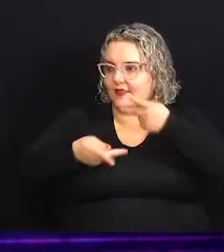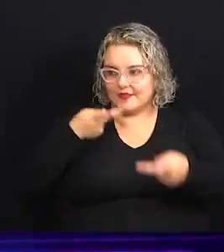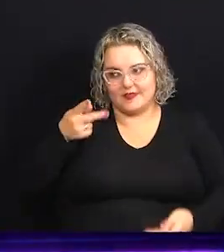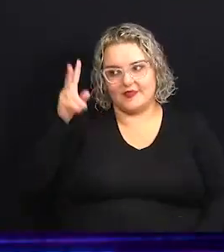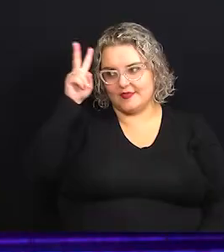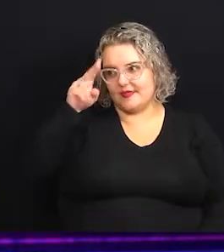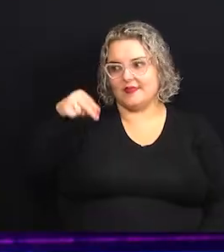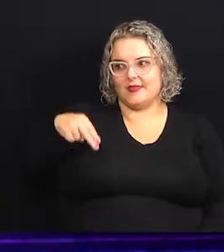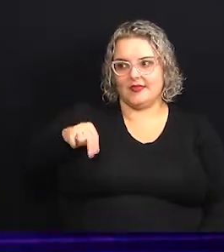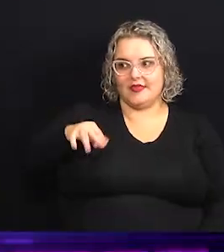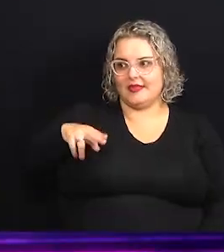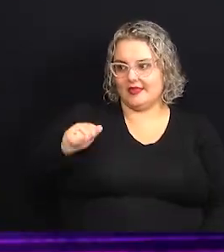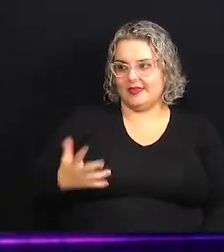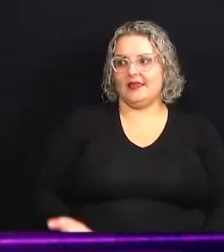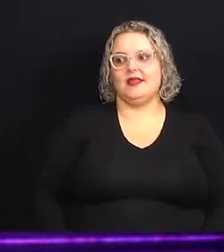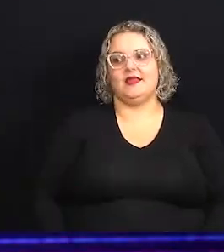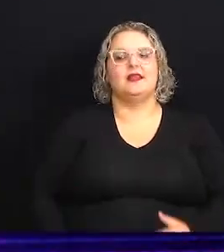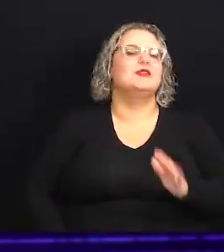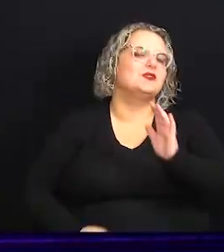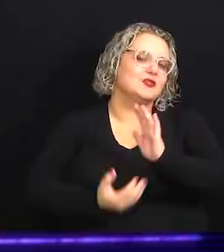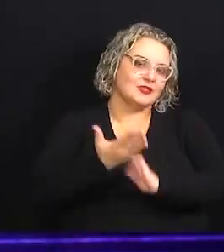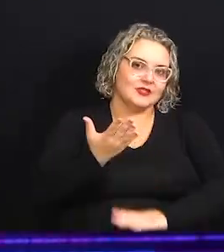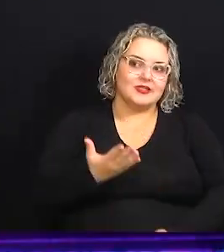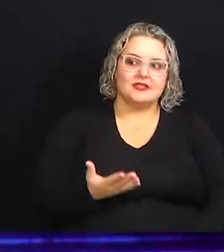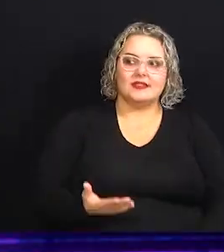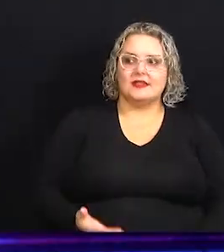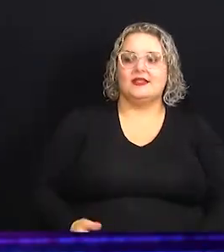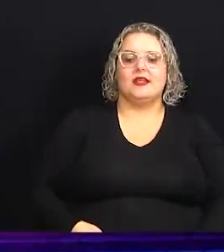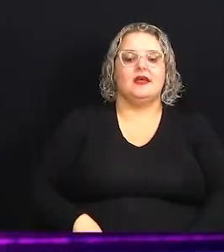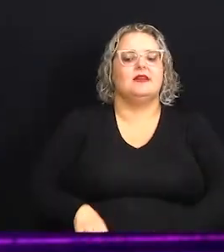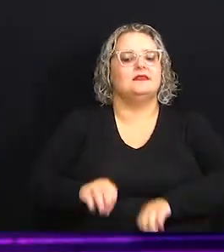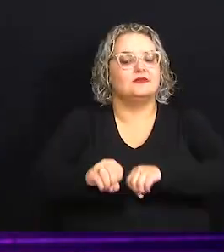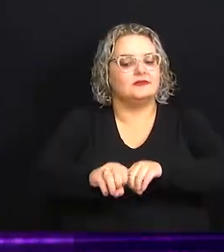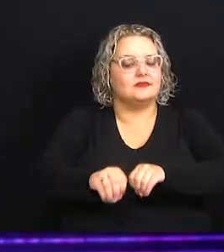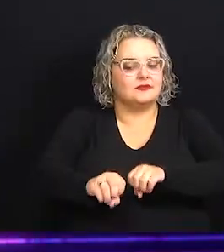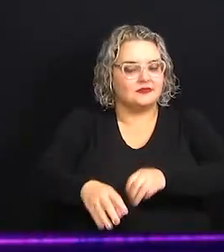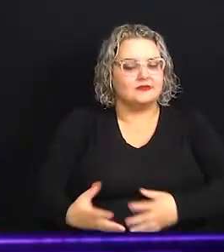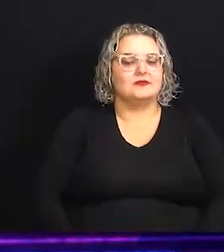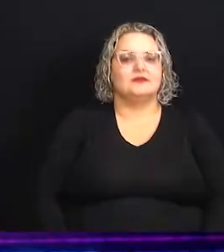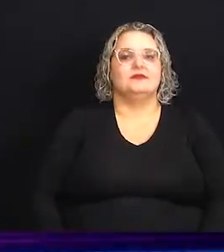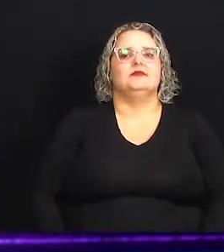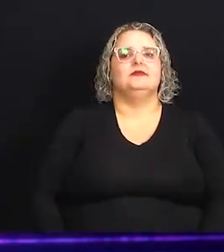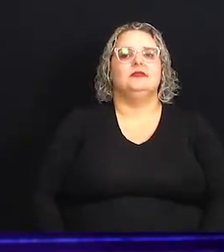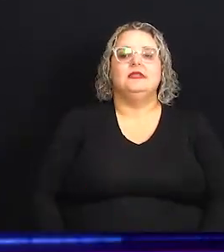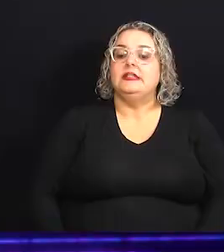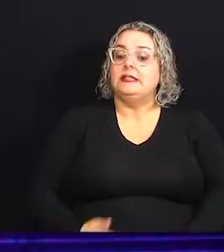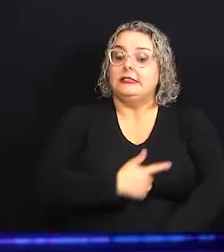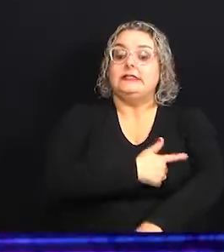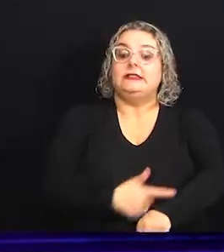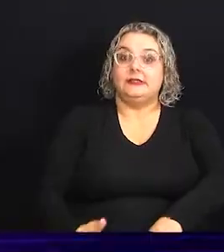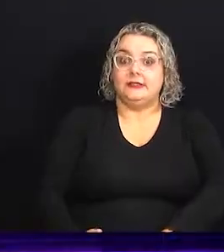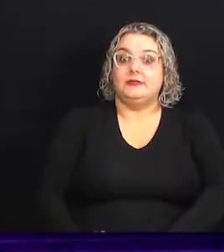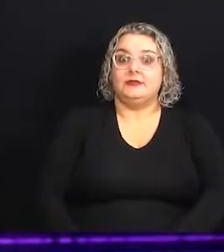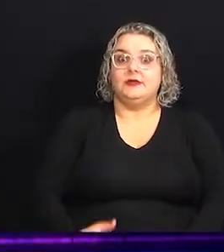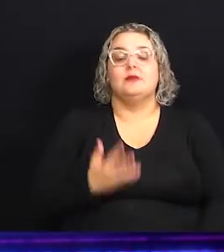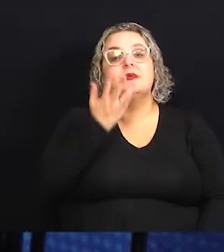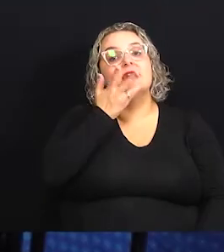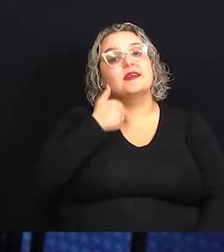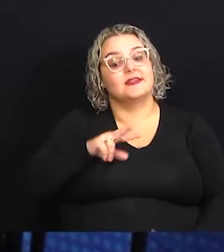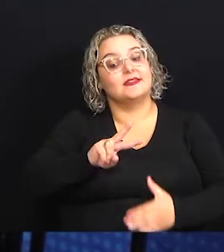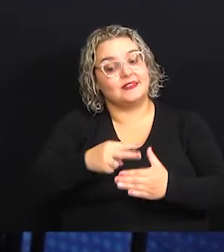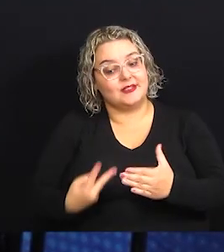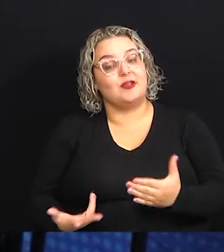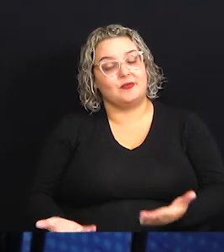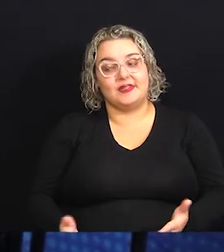as peripécias de criar uma criança bilíngue na Inglaterra, uma criança que mistura tudo e faz uma bagunça na hora de falar, mas que